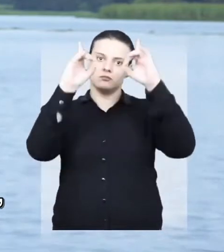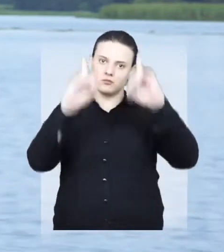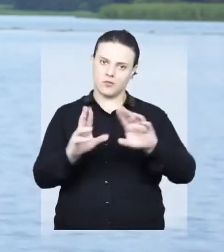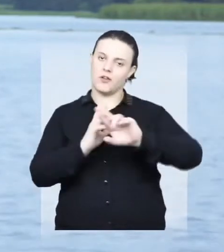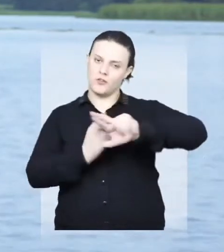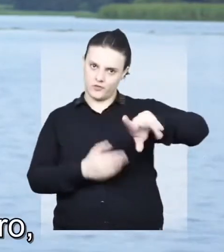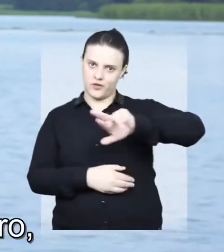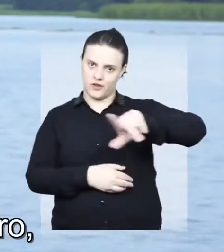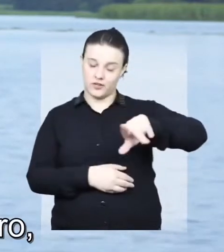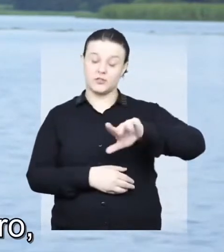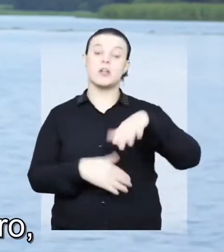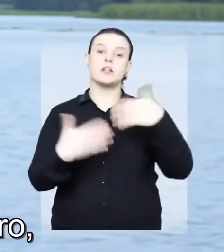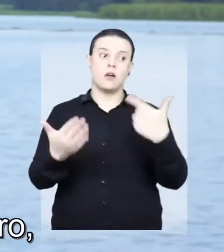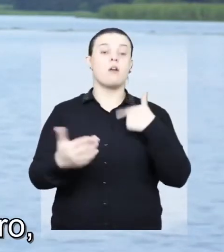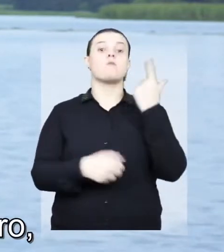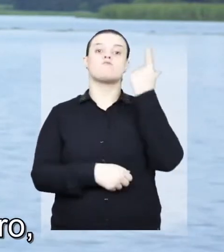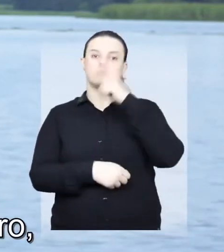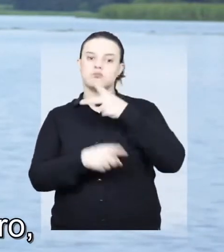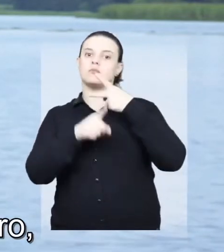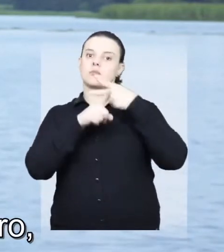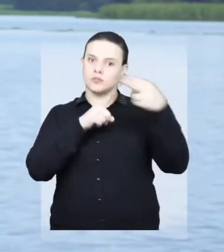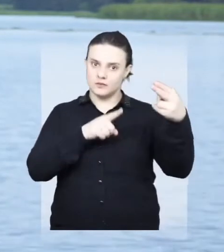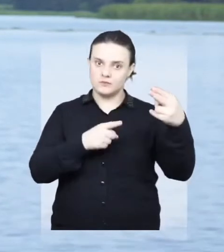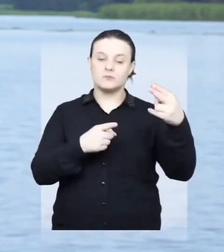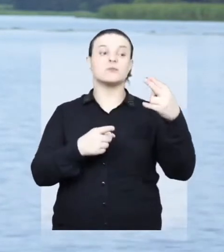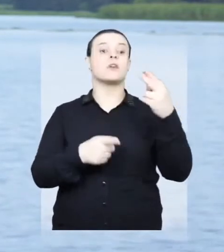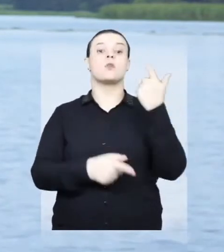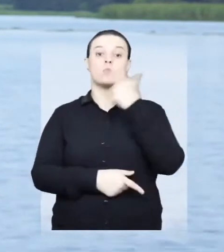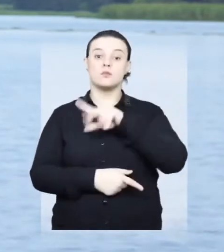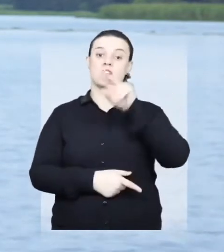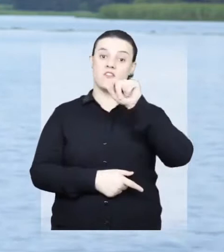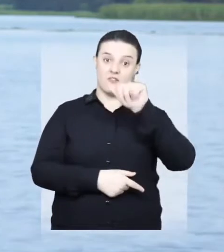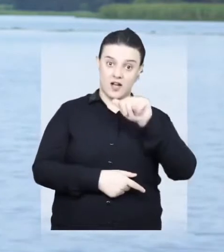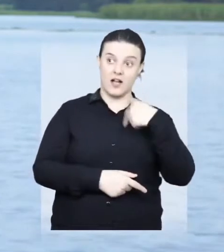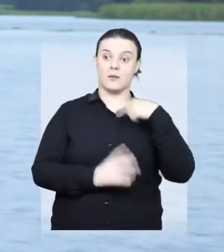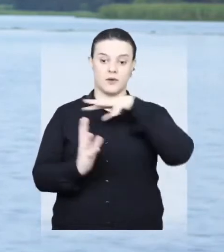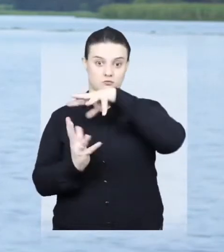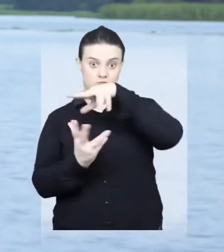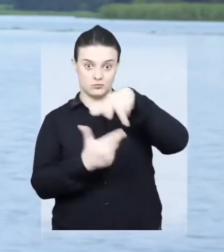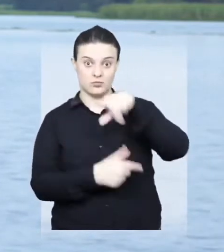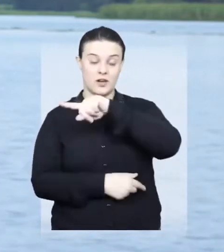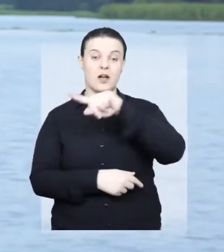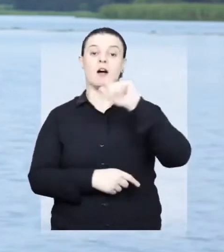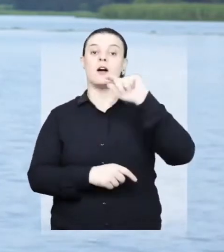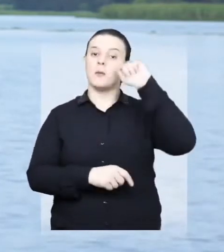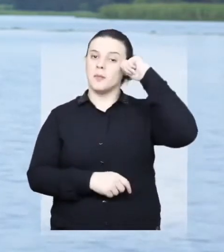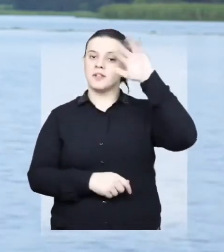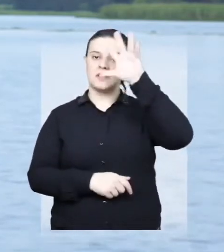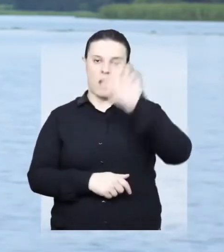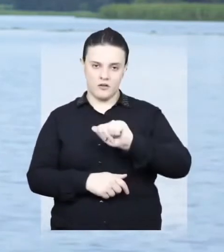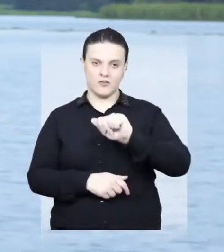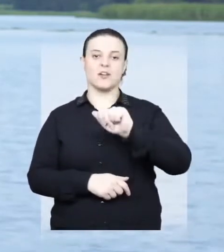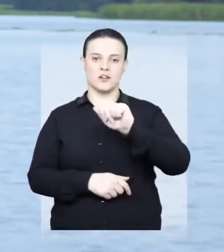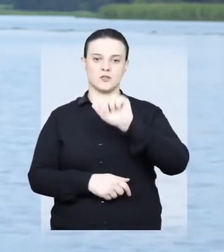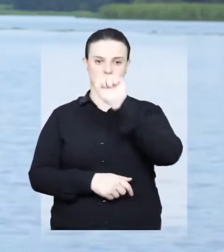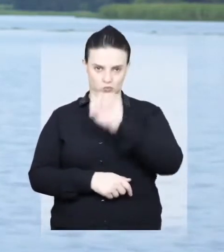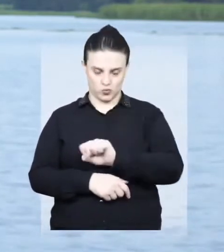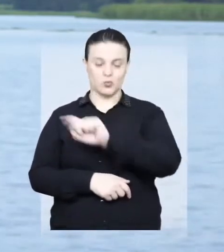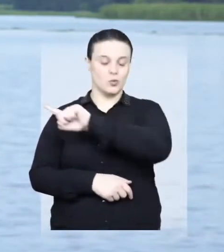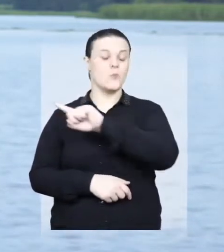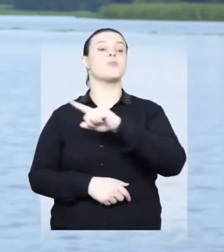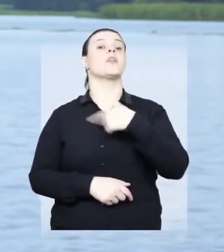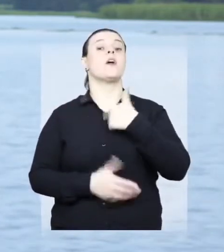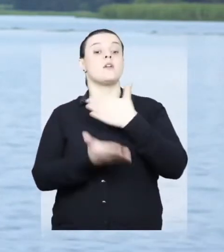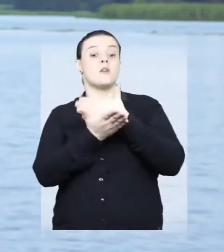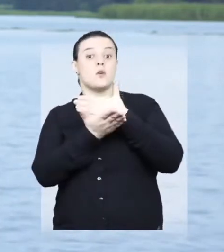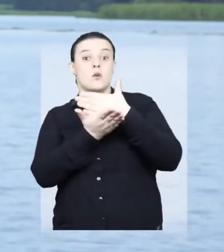Paralímpicos. E aí eu ganhei o Campeonato Brasileiro, ganhei vaga para ir para o Mundial na África do Sul. E aí eu